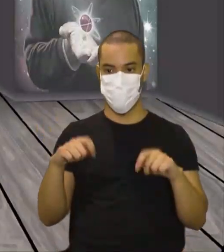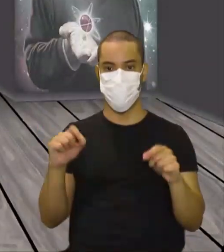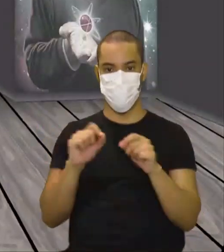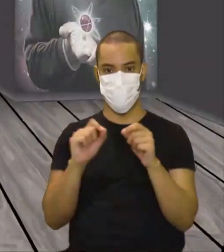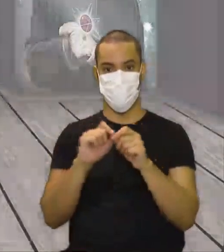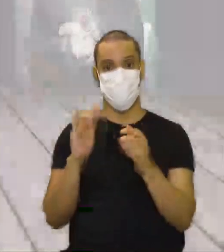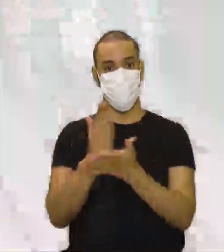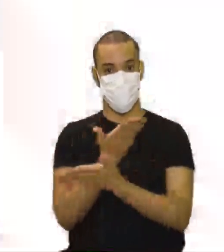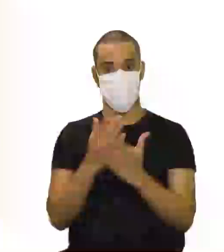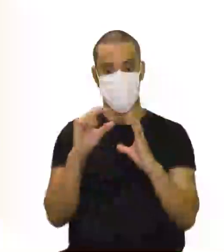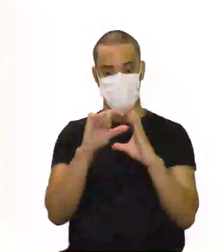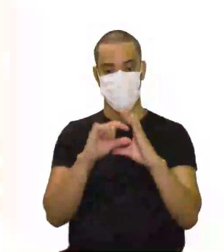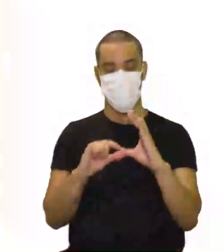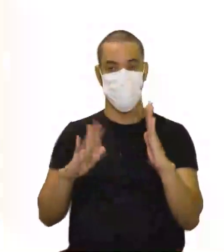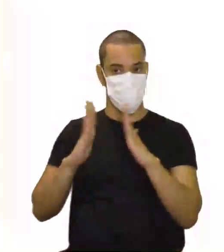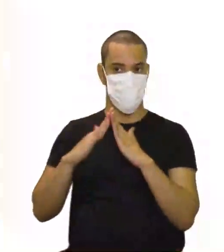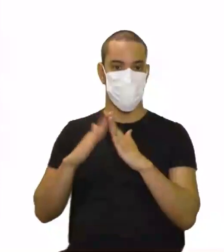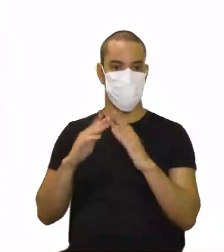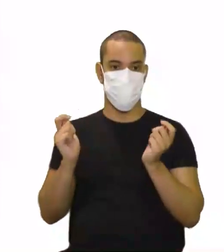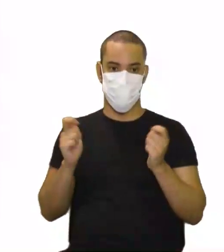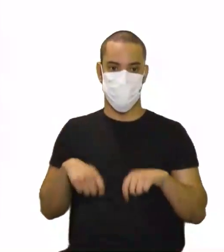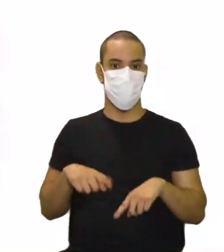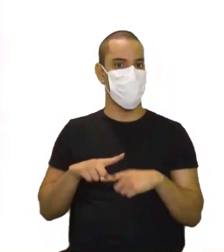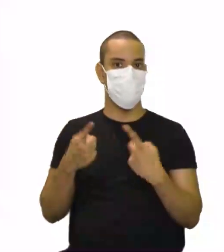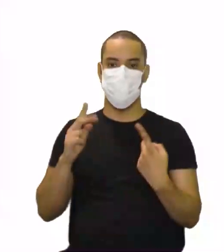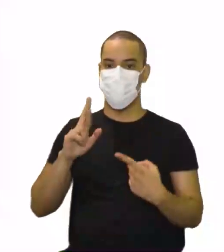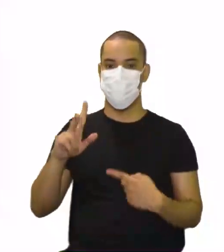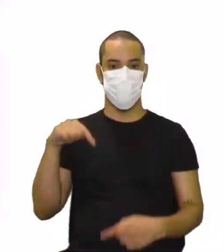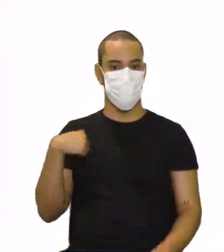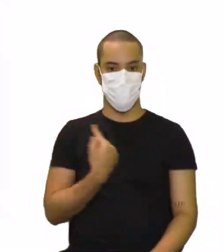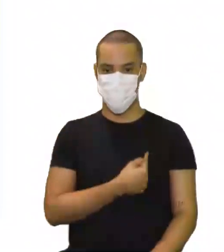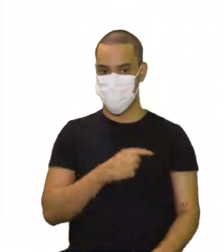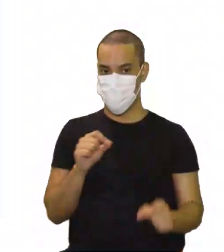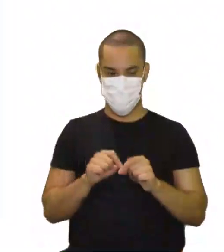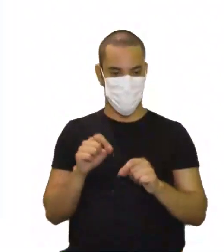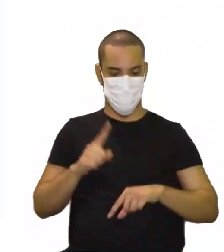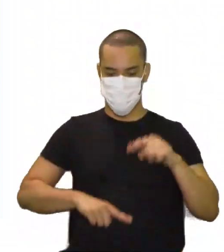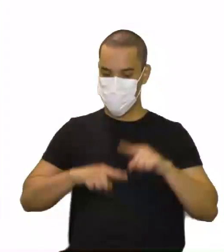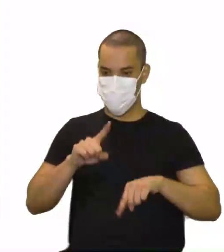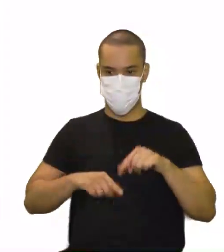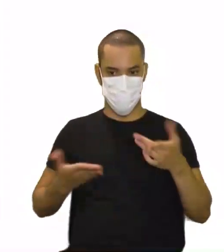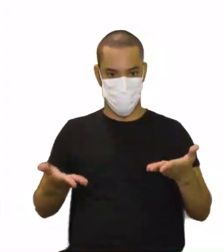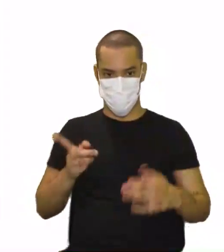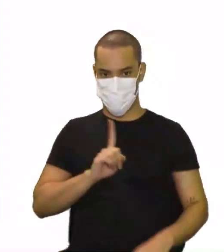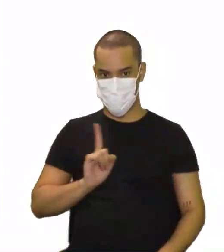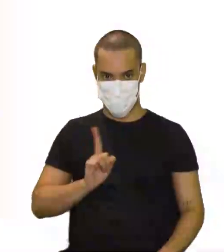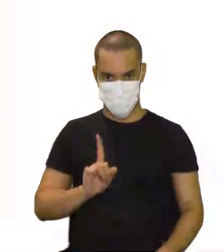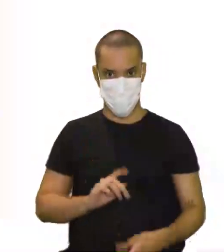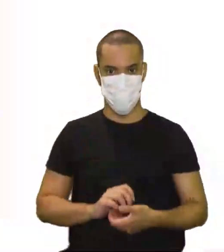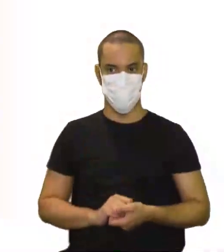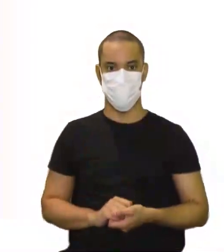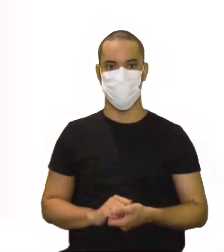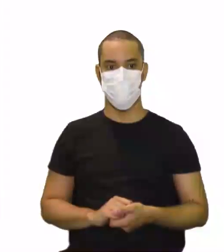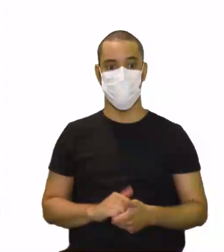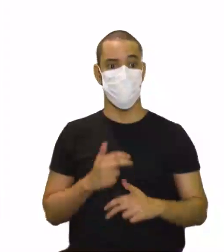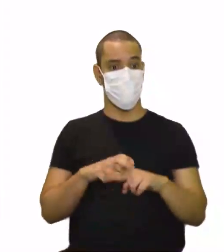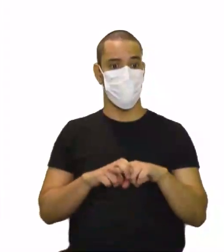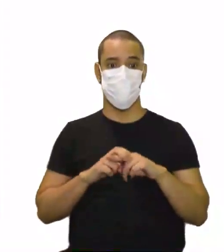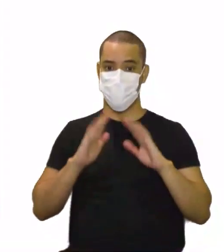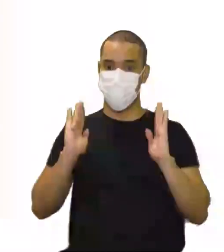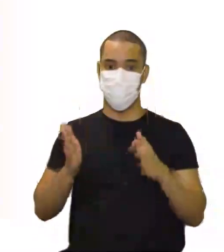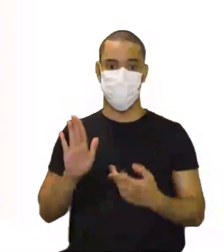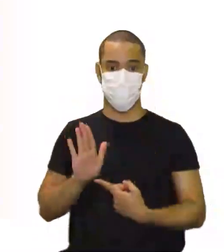pilhas caseiras, né? Mas não é o nosso caso aqui, produzir agora, mas dá para fazer. Então, aqui ele já está